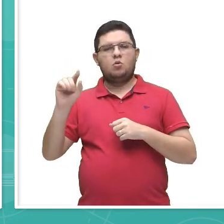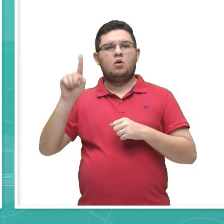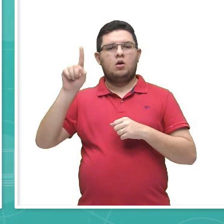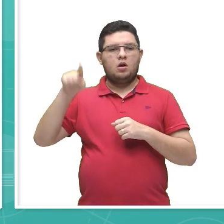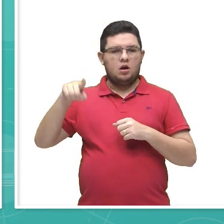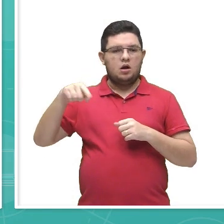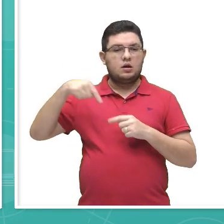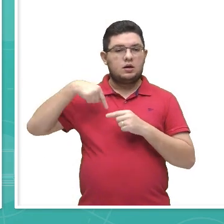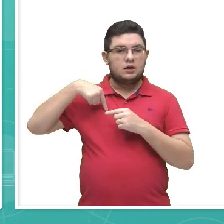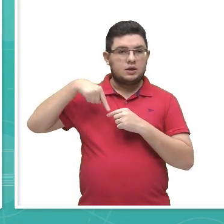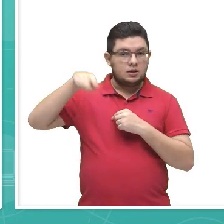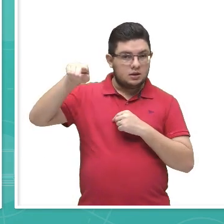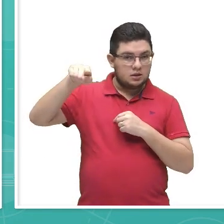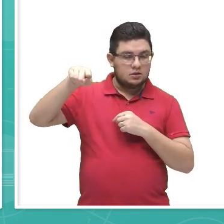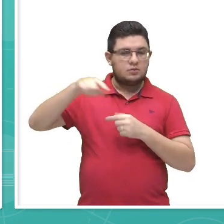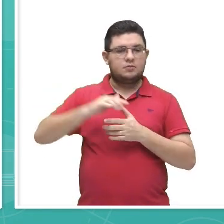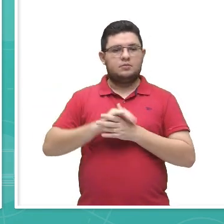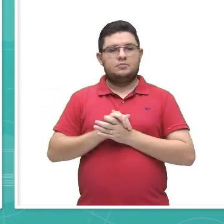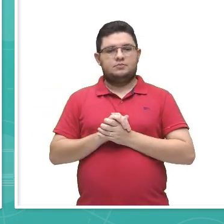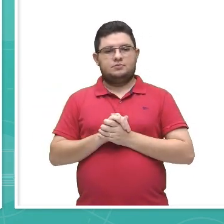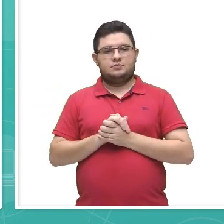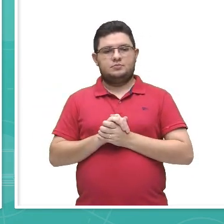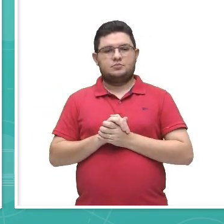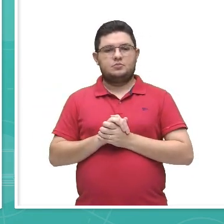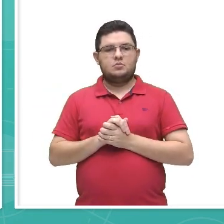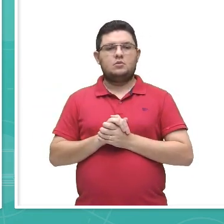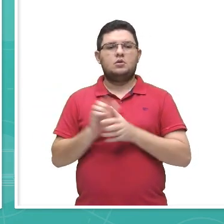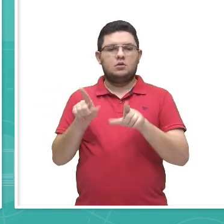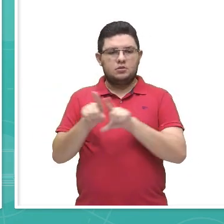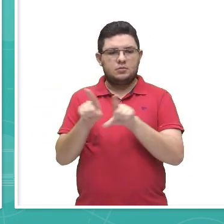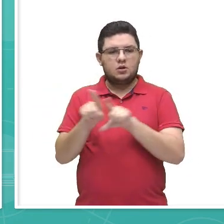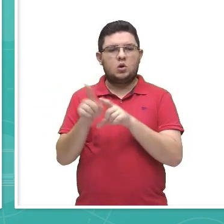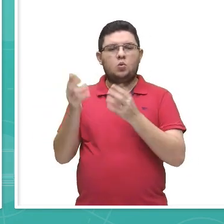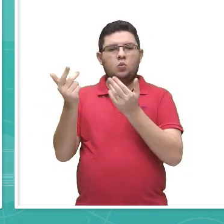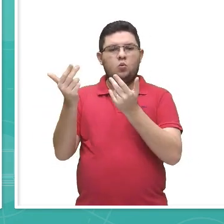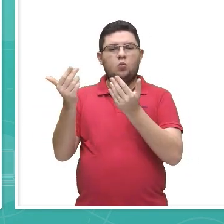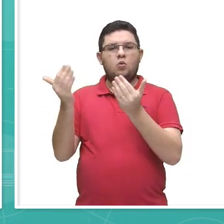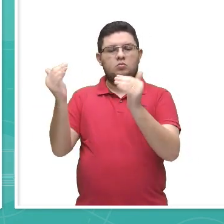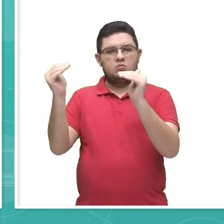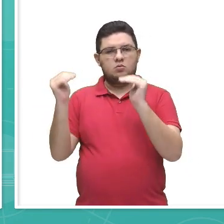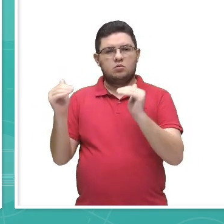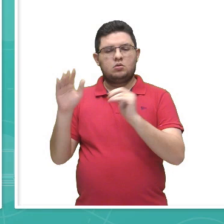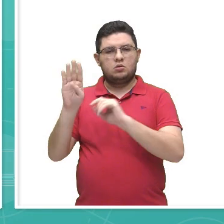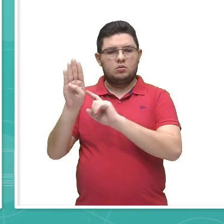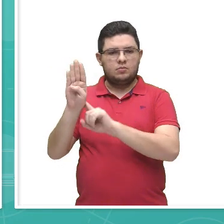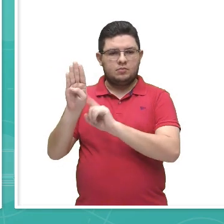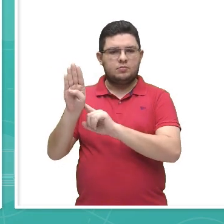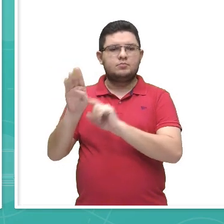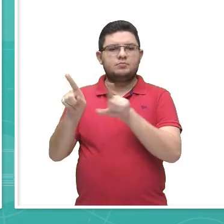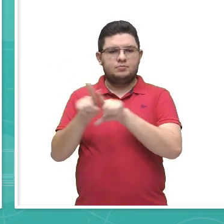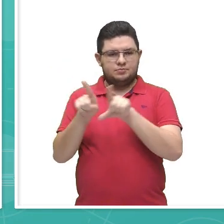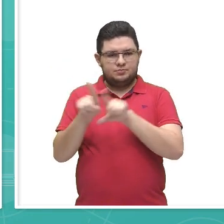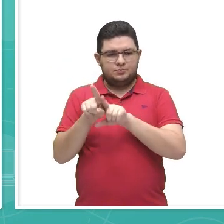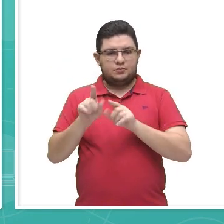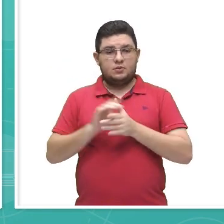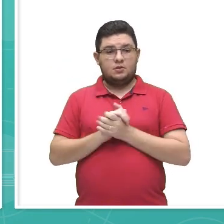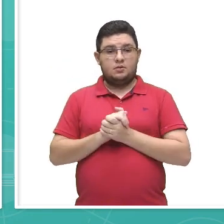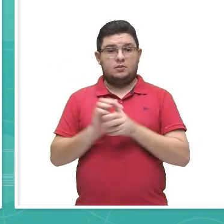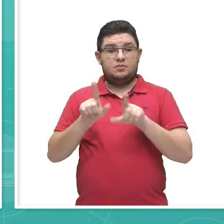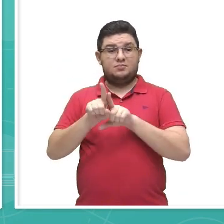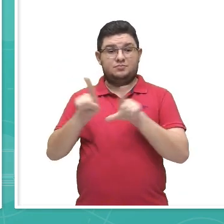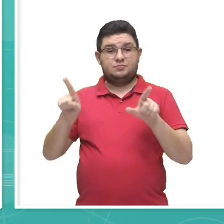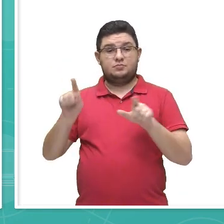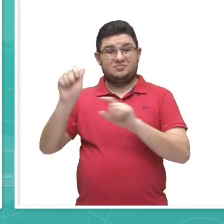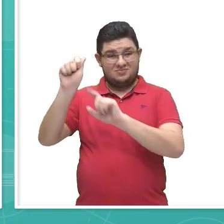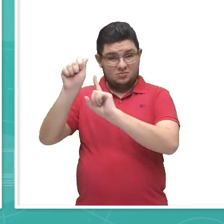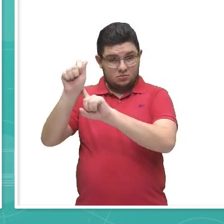para. A mesma coisa acontece aqui, ó, they go to, né? Eles vão para. Só que na letra A você tem bed,